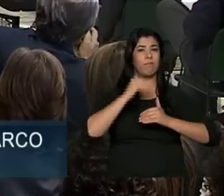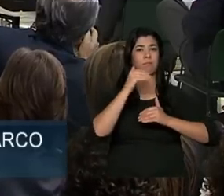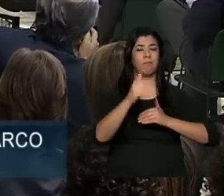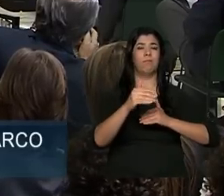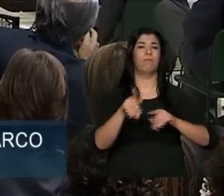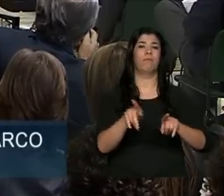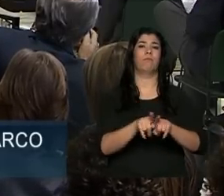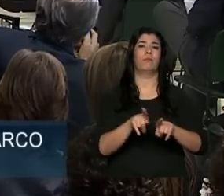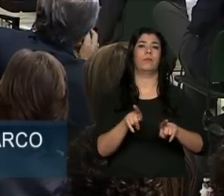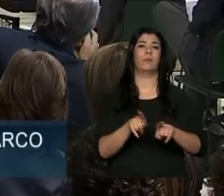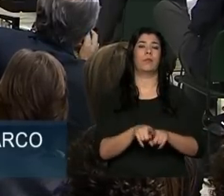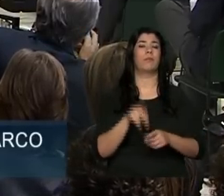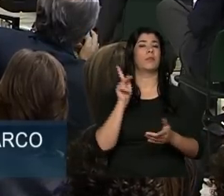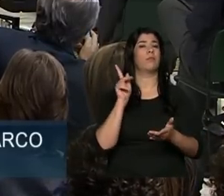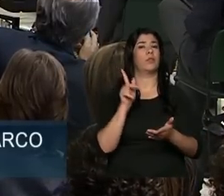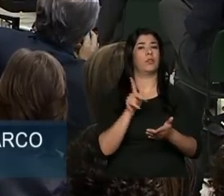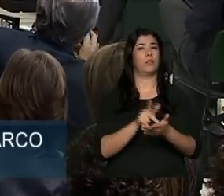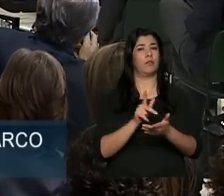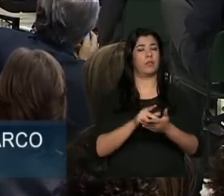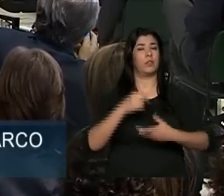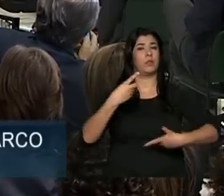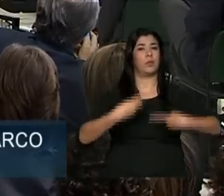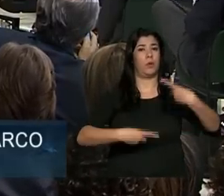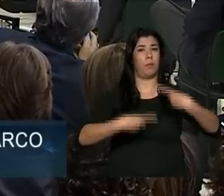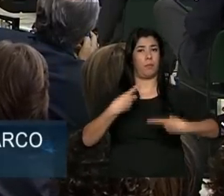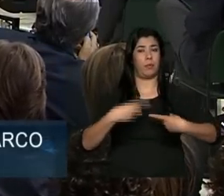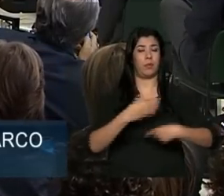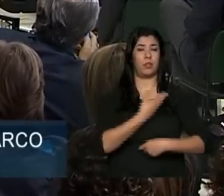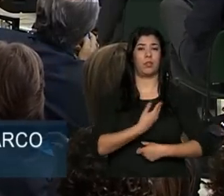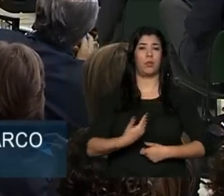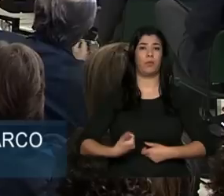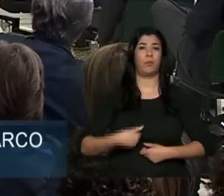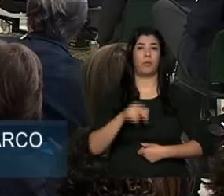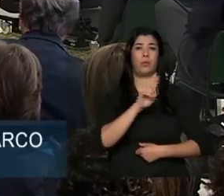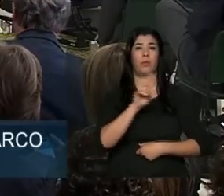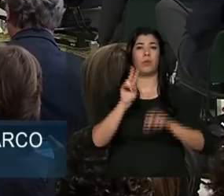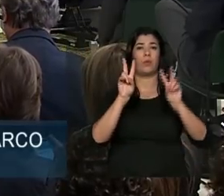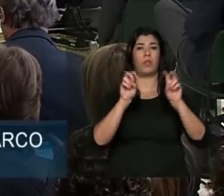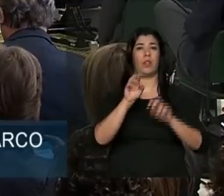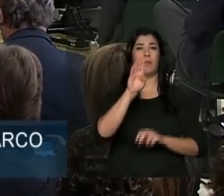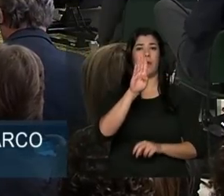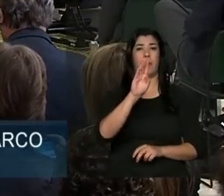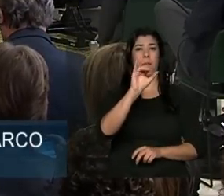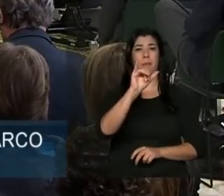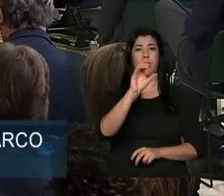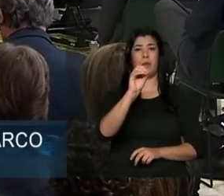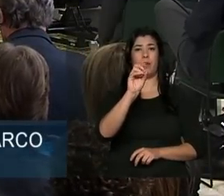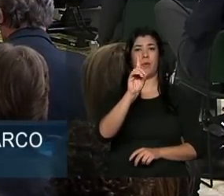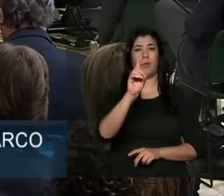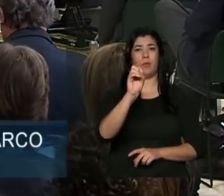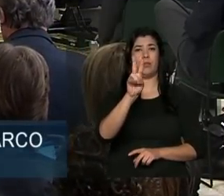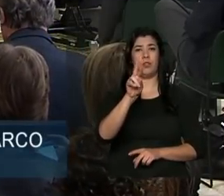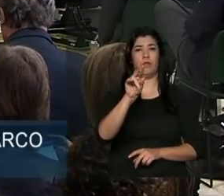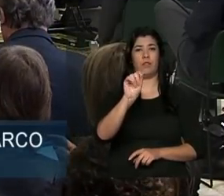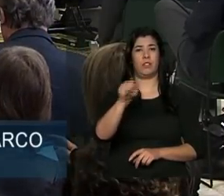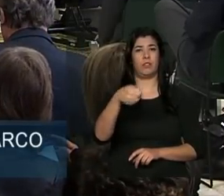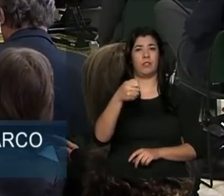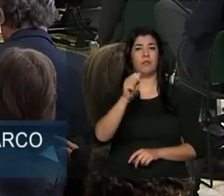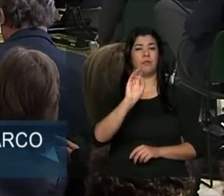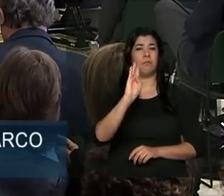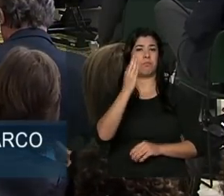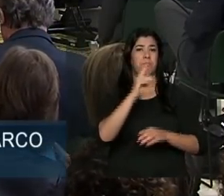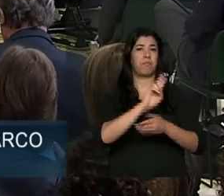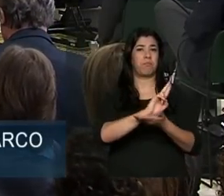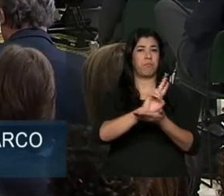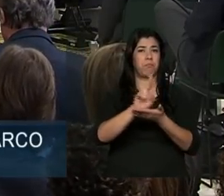em torno, de fato, termos políticas públicas onde a biodiversidade brasileira fará parte da construção da riqueza desse